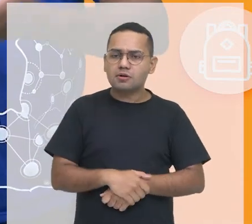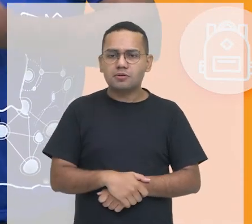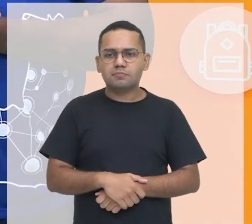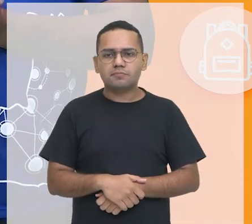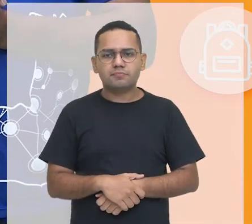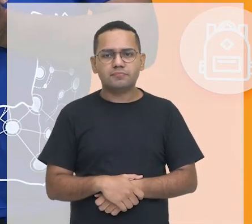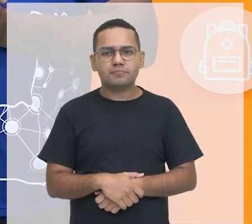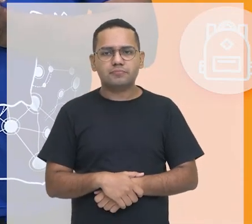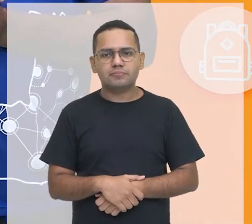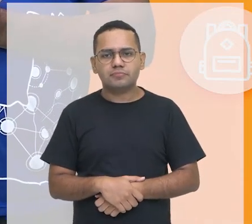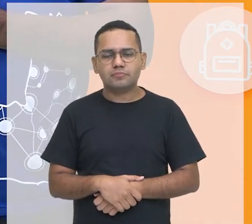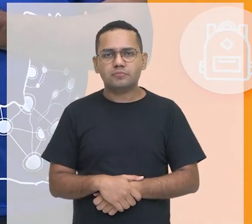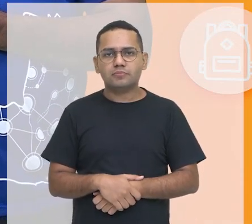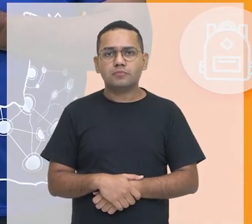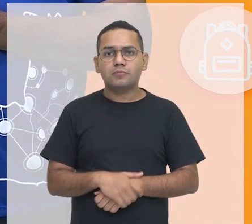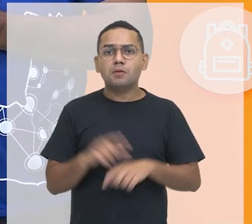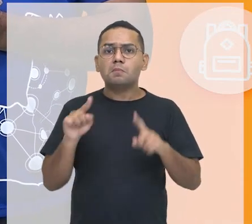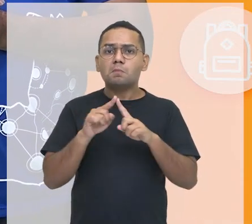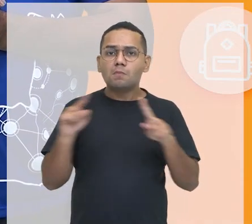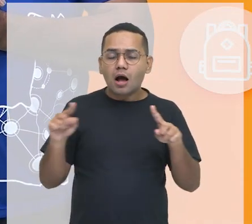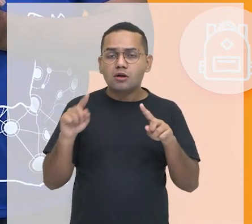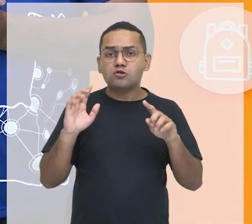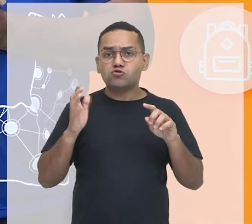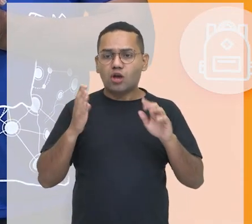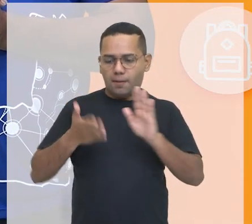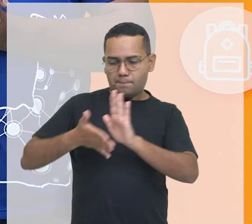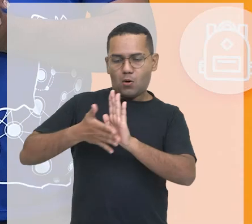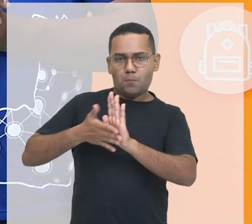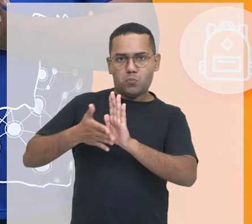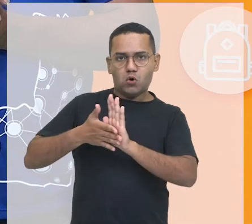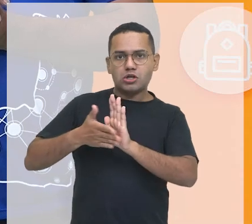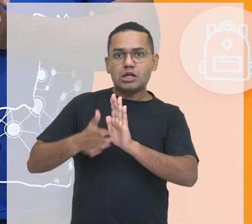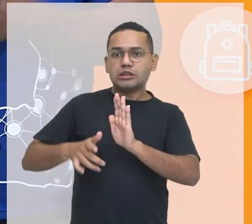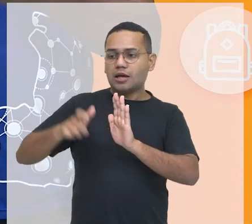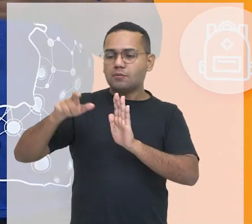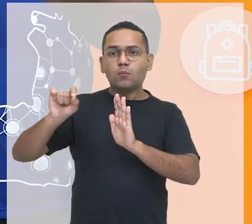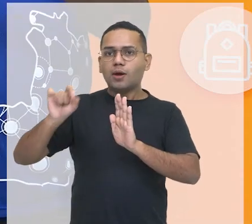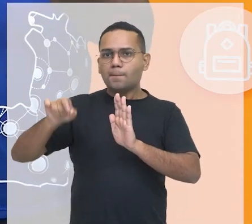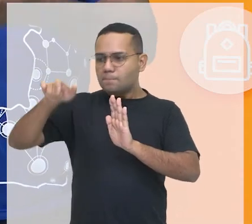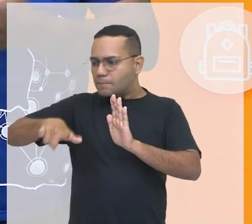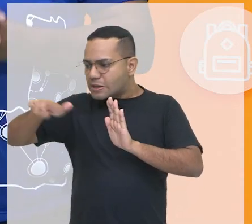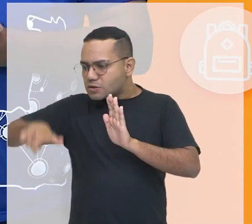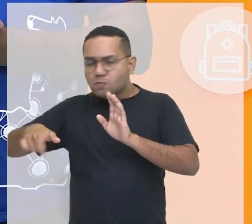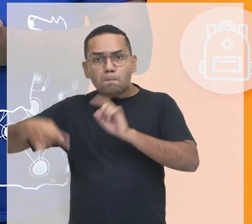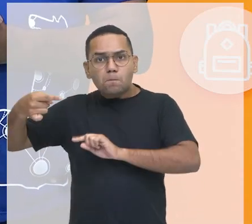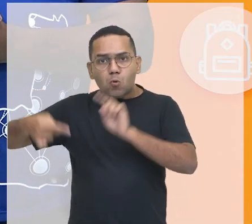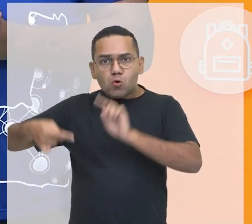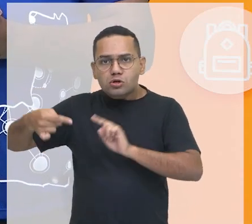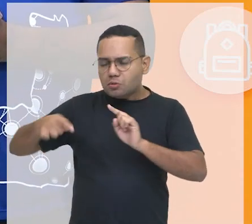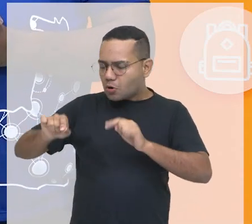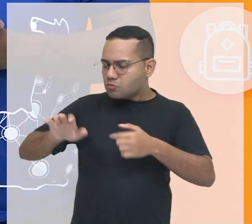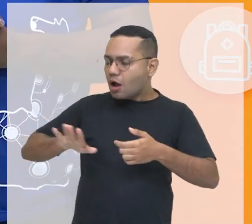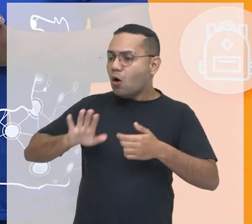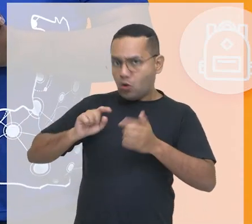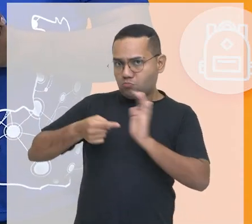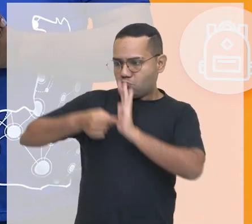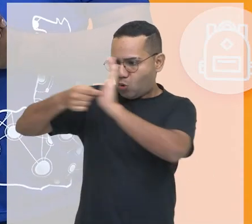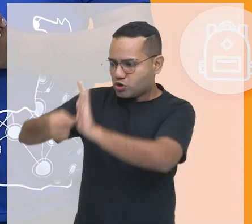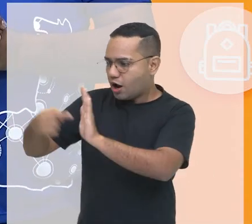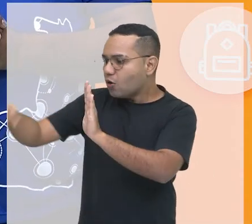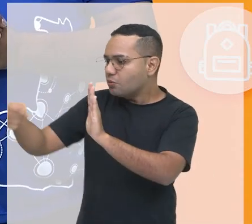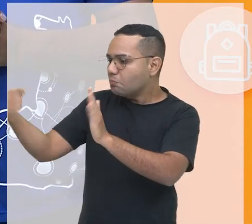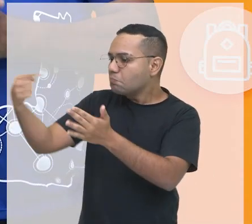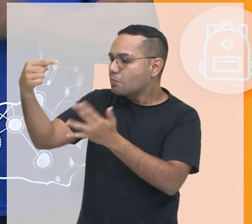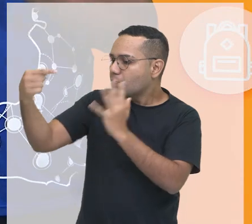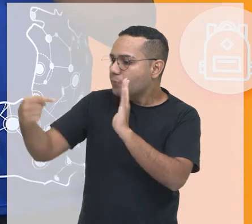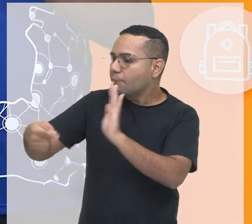para os políticos representativos da sociedade, né, buscando uma solução. Mobilização, tá